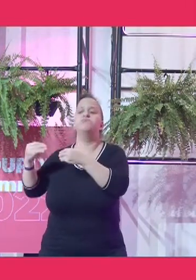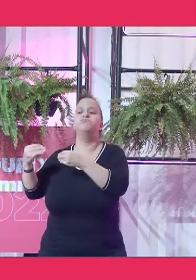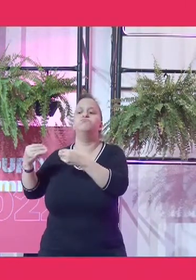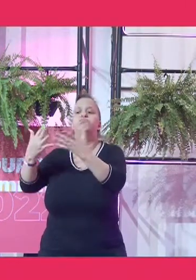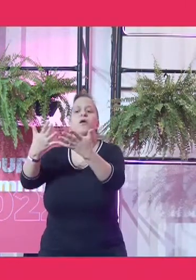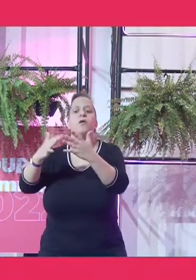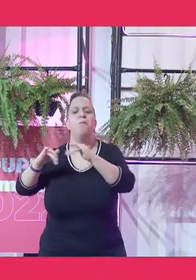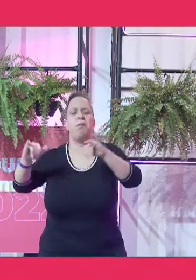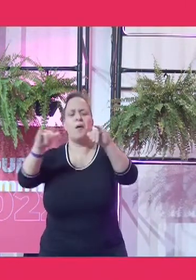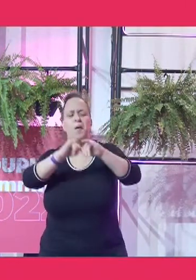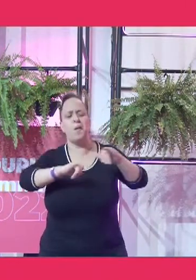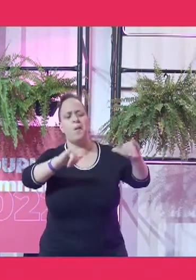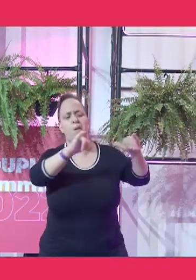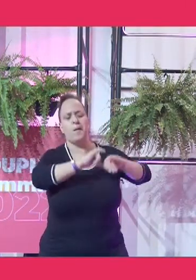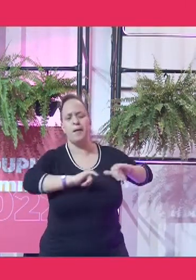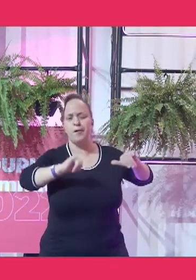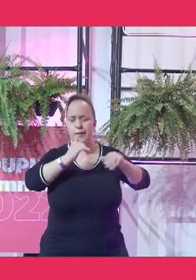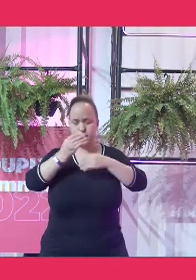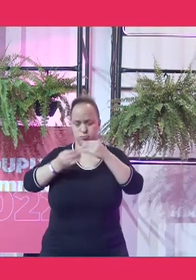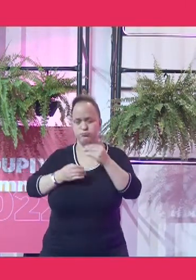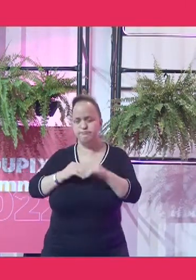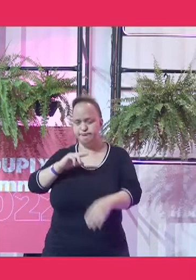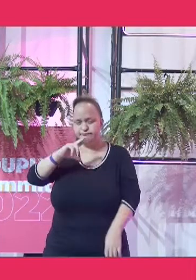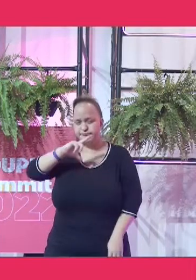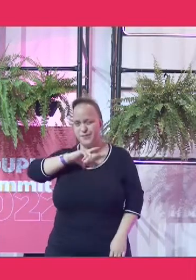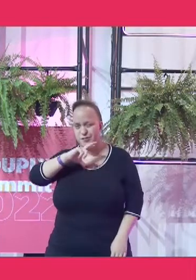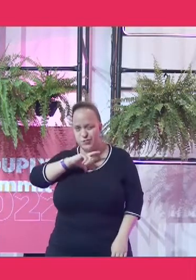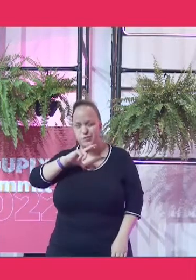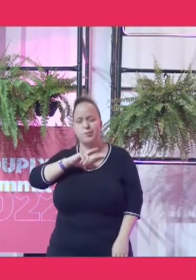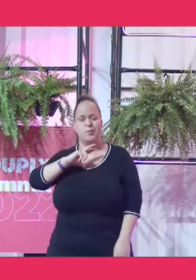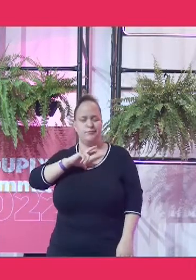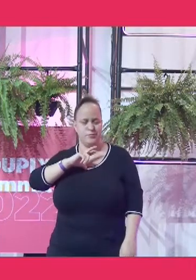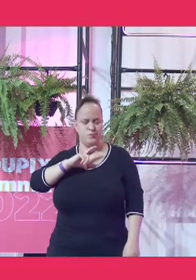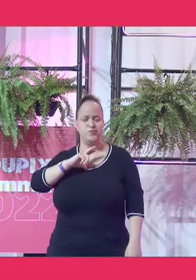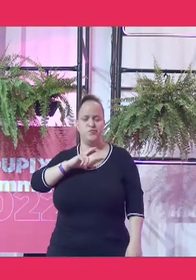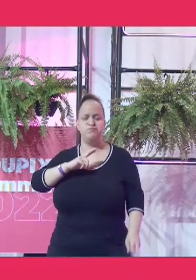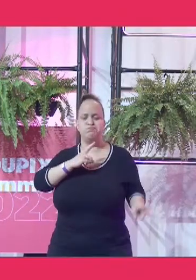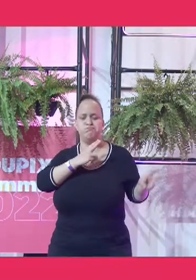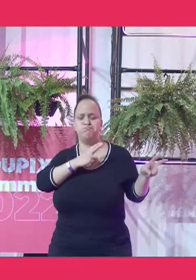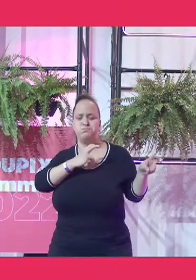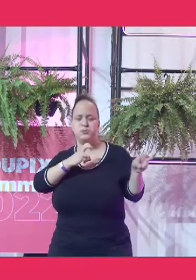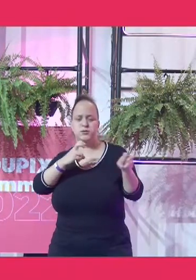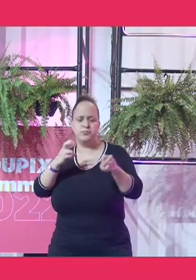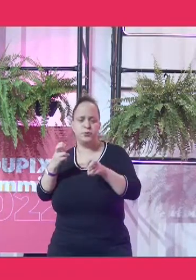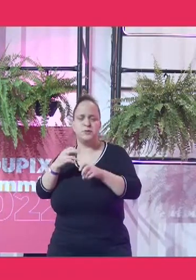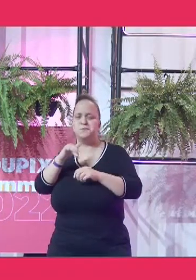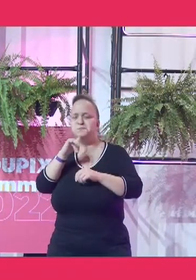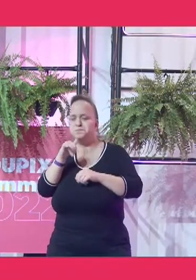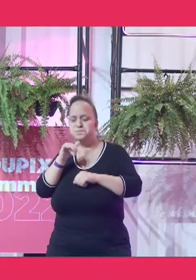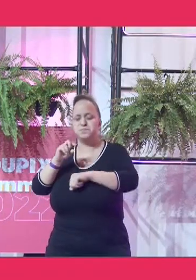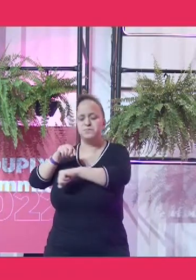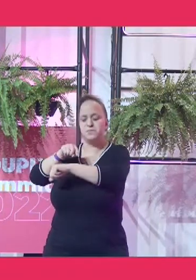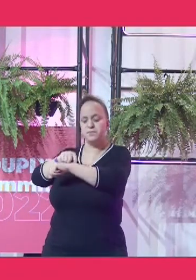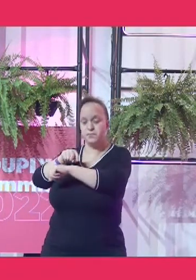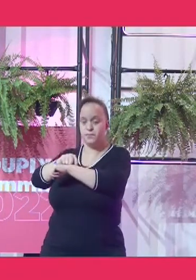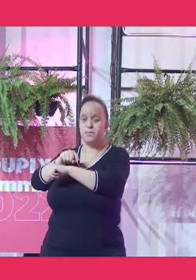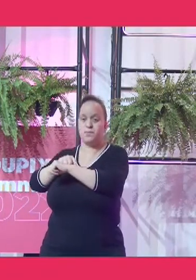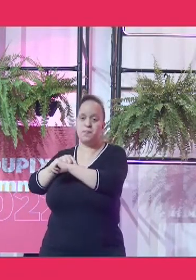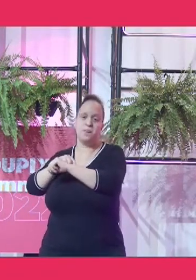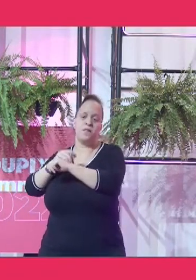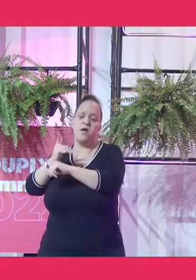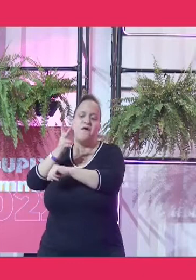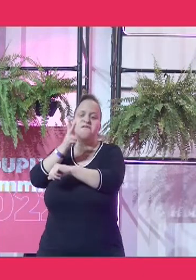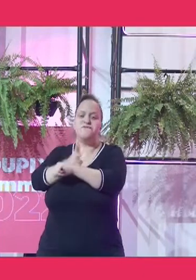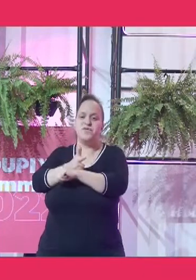assim. Eu sinto, particularmente, uma diferença muito grande no momento onde, por exemplo, eu posto um vídeo